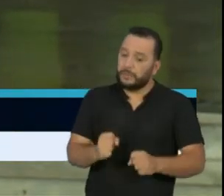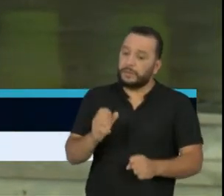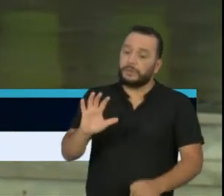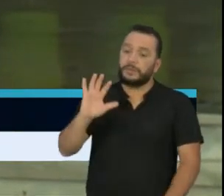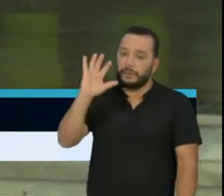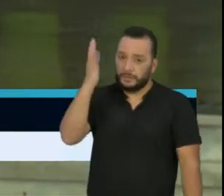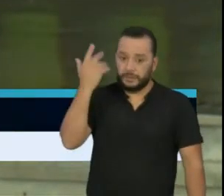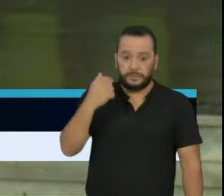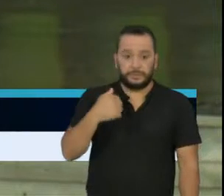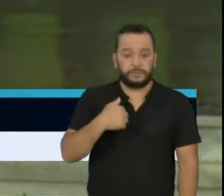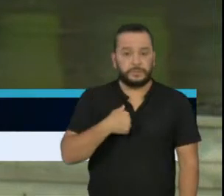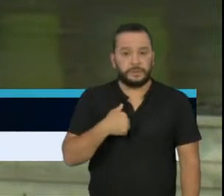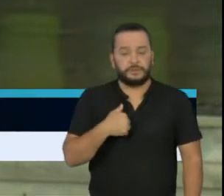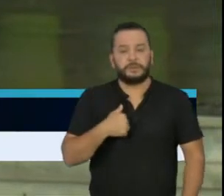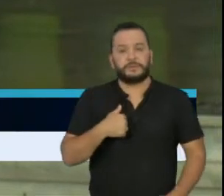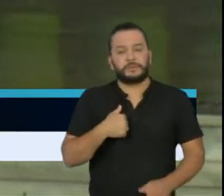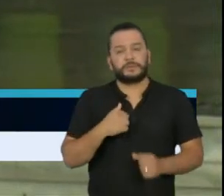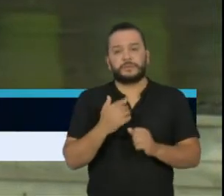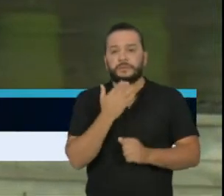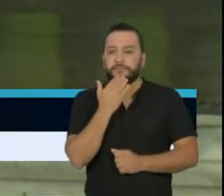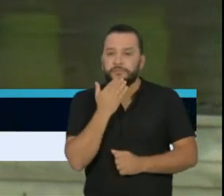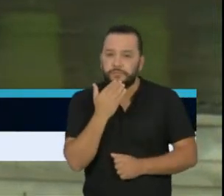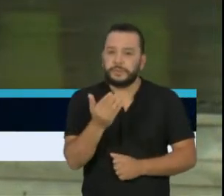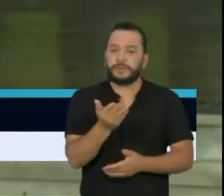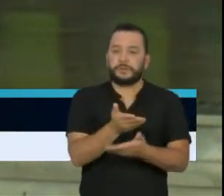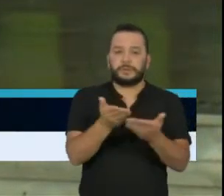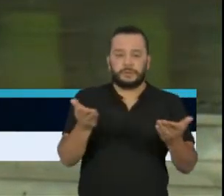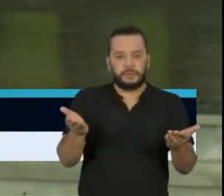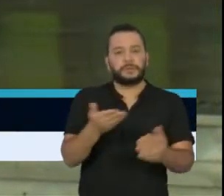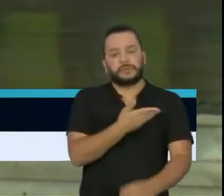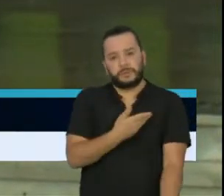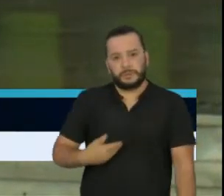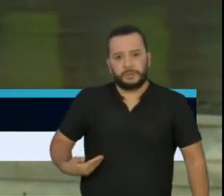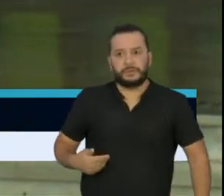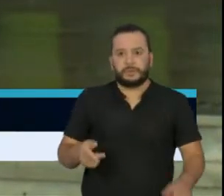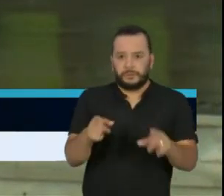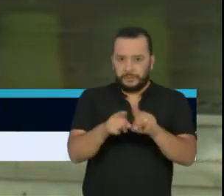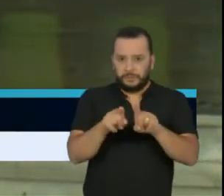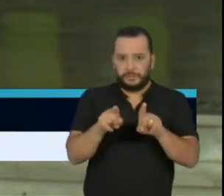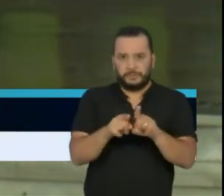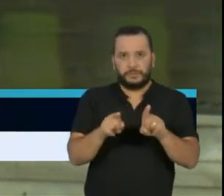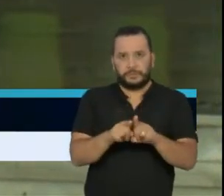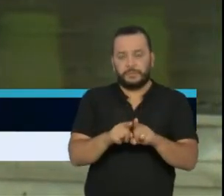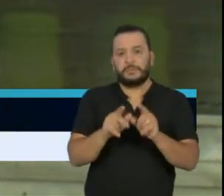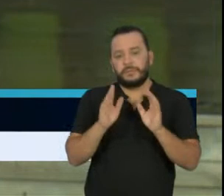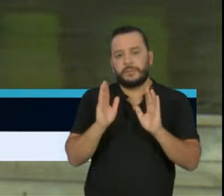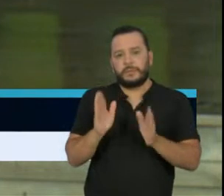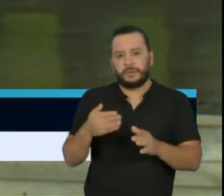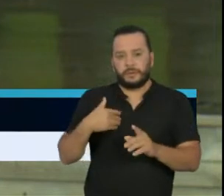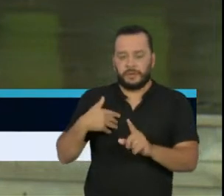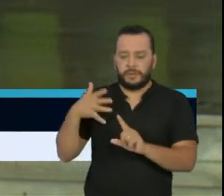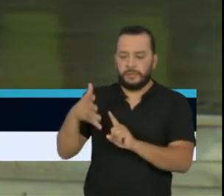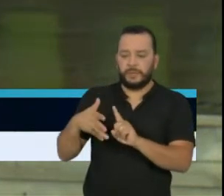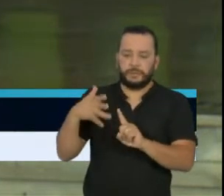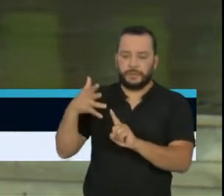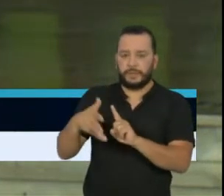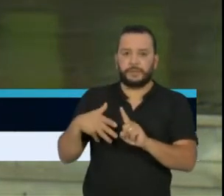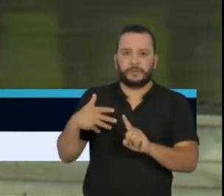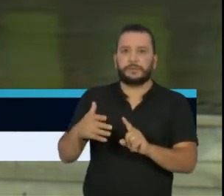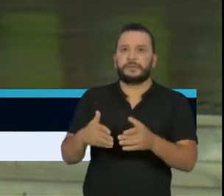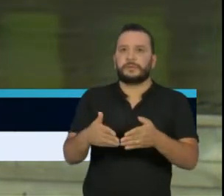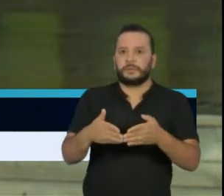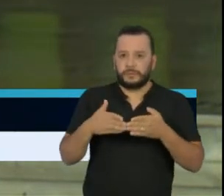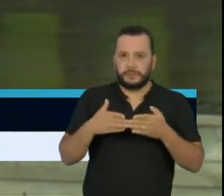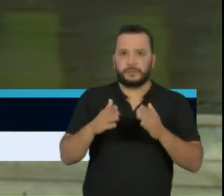final, reforçar o pedido que eu tenho feito, e o governador também, ao longo de todas essas coletivas. Por